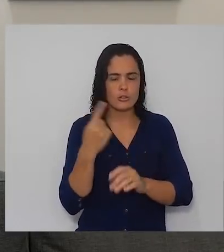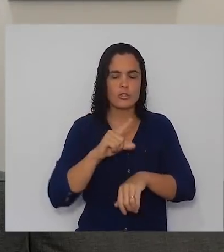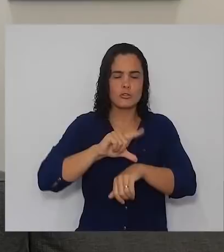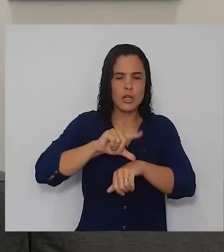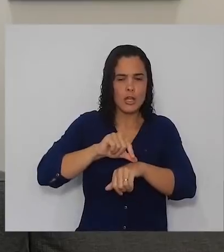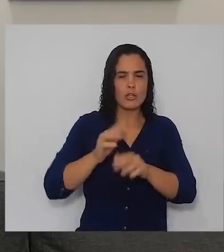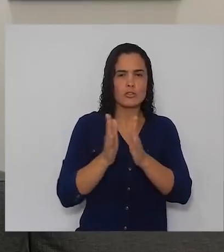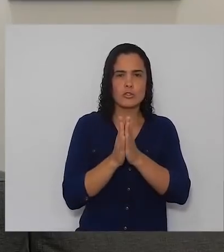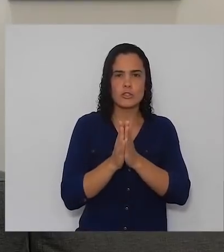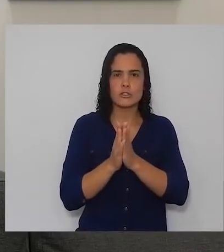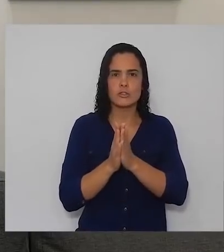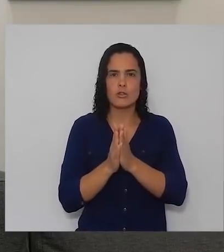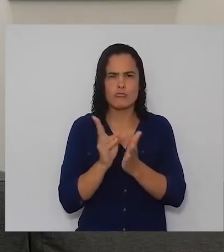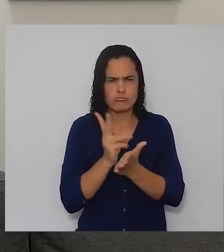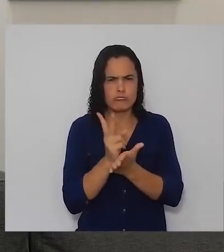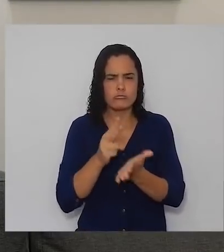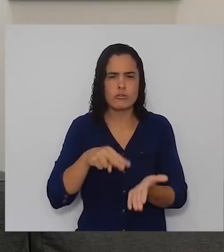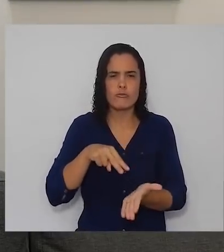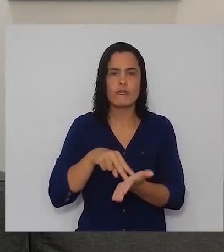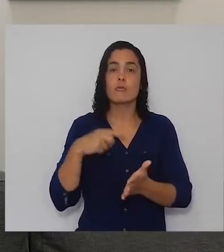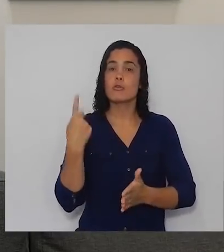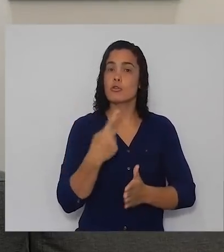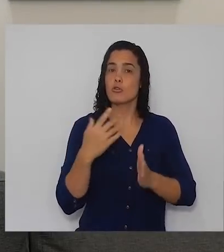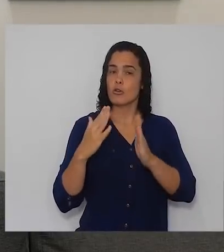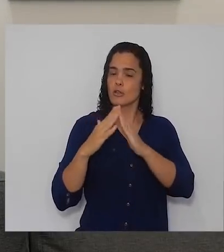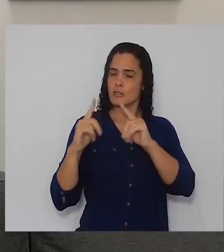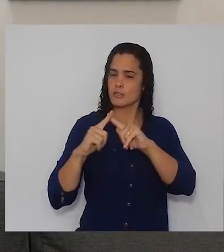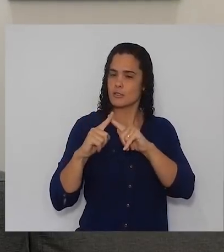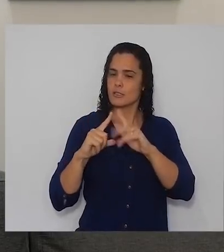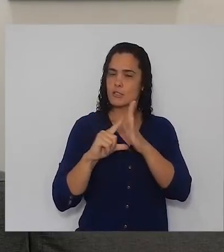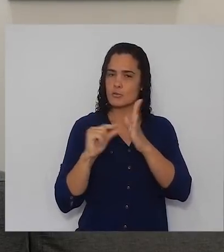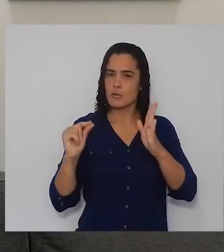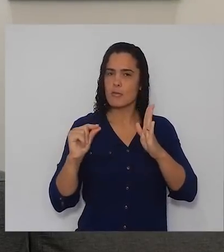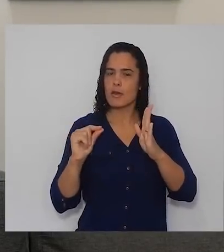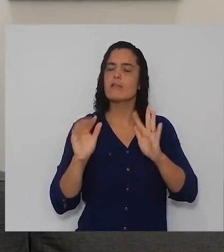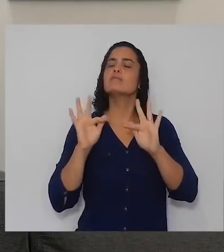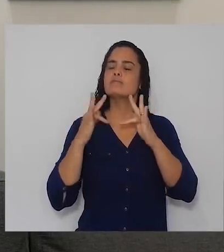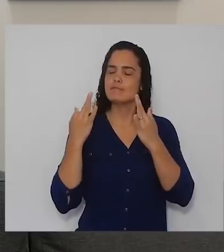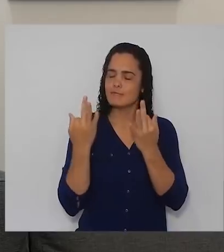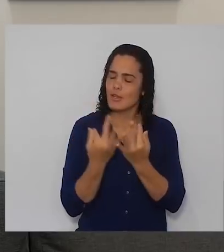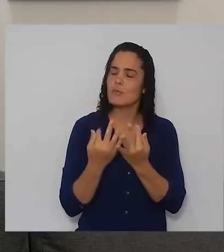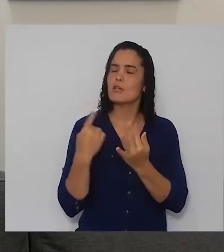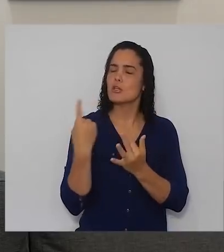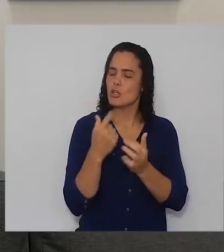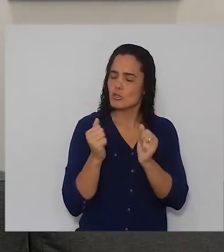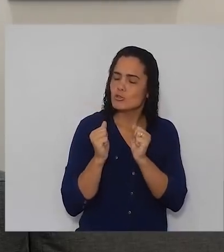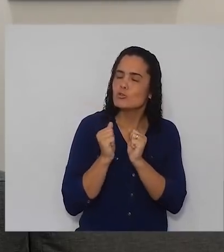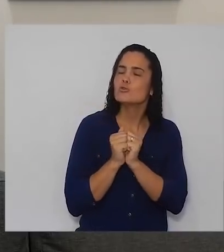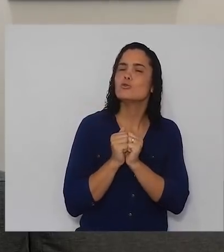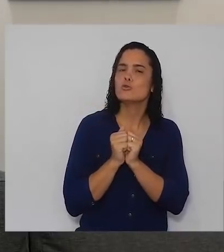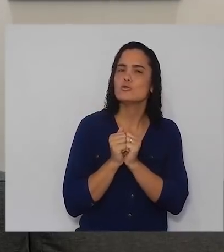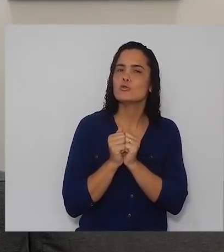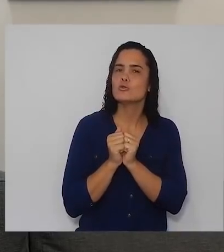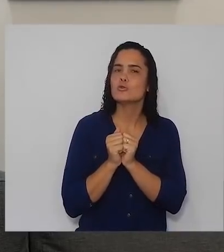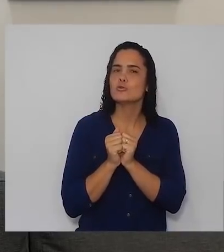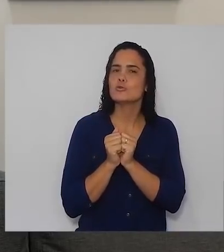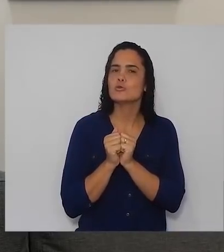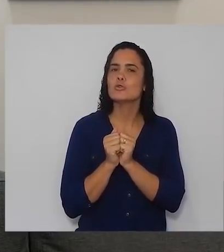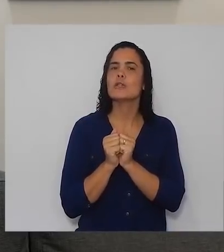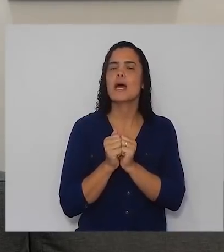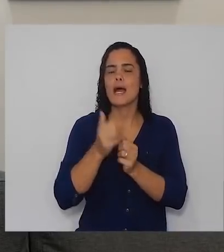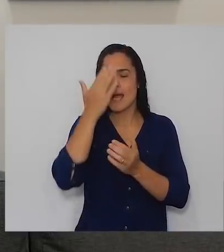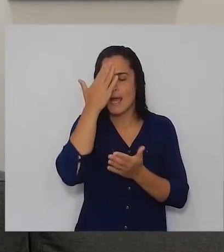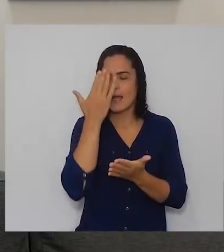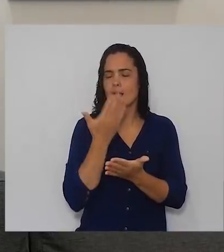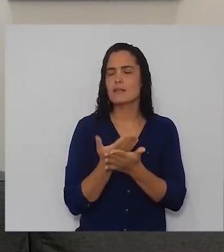como igreja. Não esmoreça o nosso compromisso de orar. Somos família IBMEA e nós queremos lembrar isso,